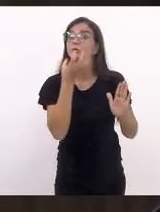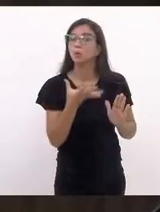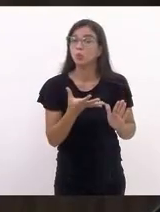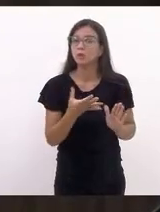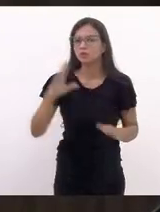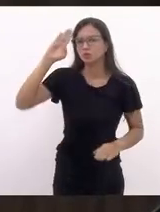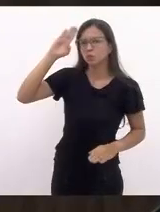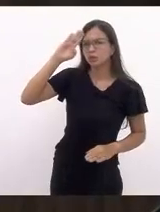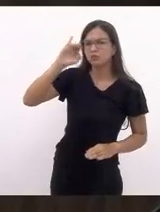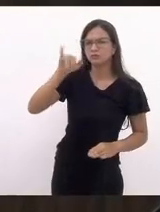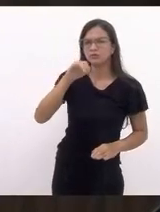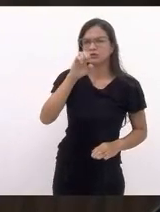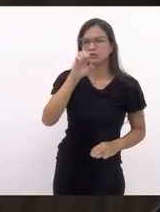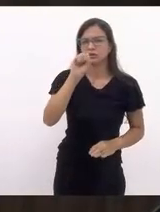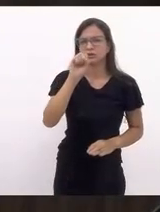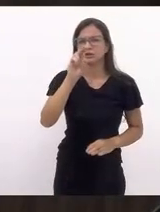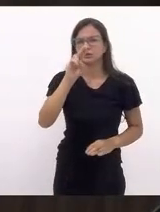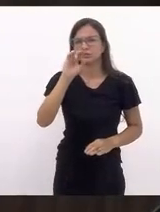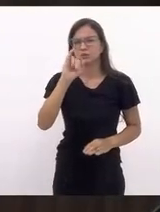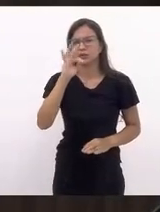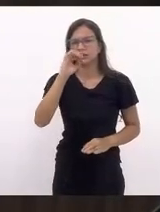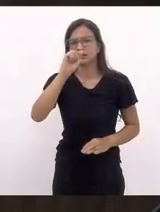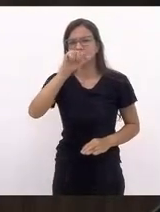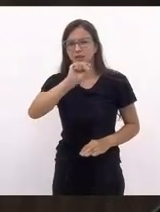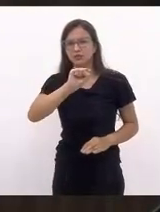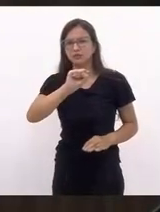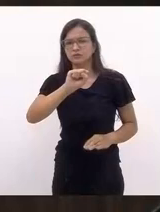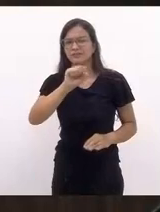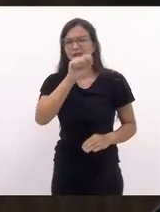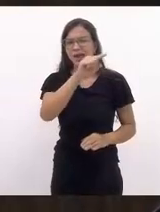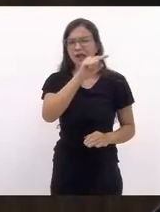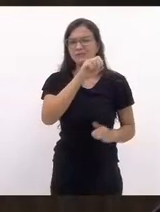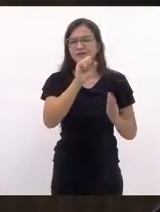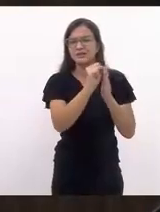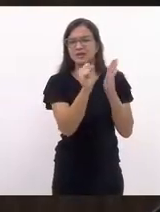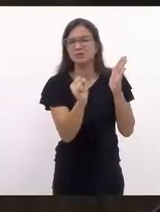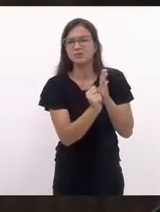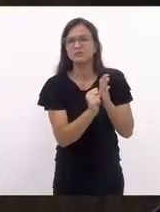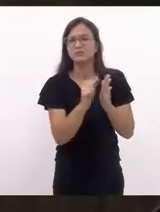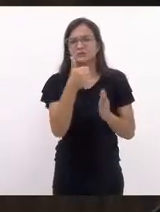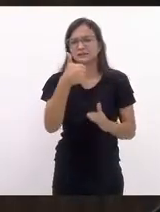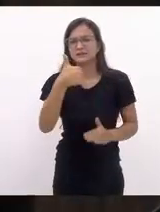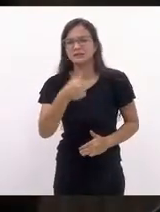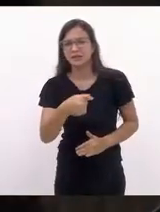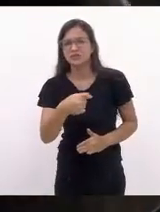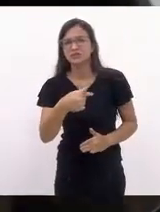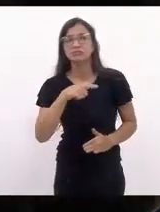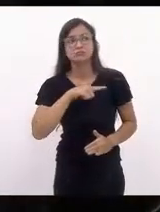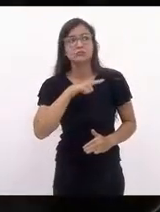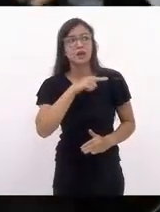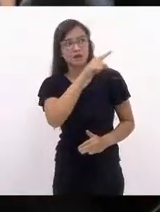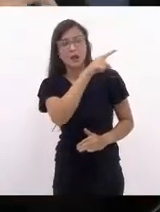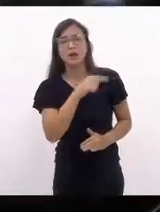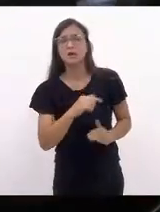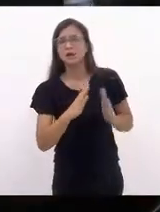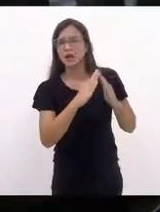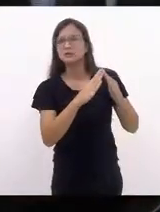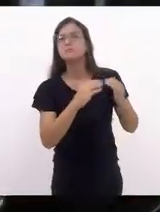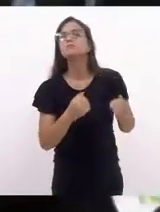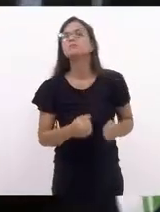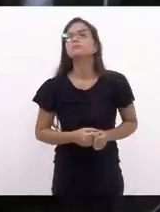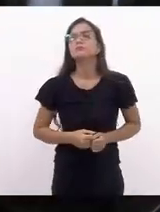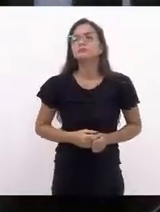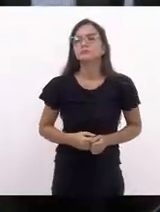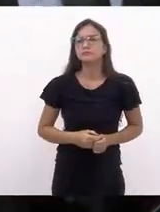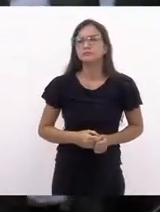Jesuítas edificação do século 17 que tem uma importância histórica para toda a região a memória da região